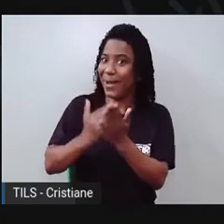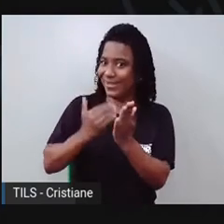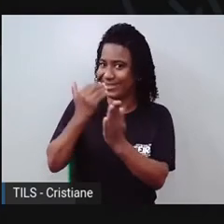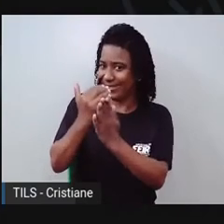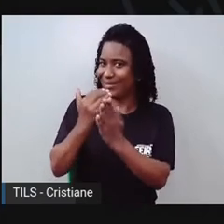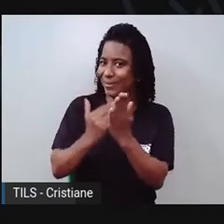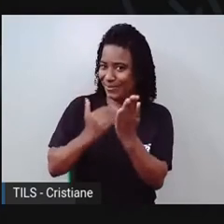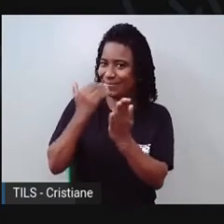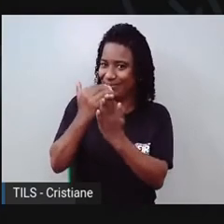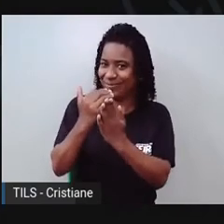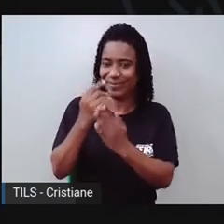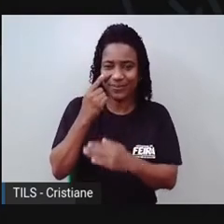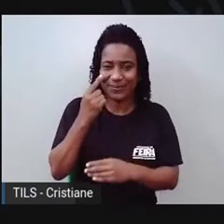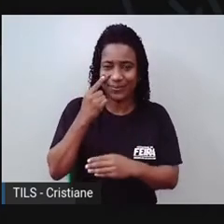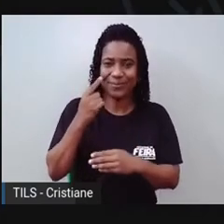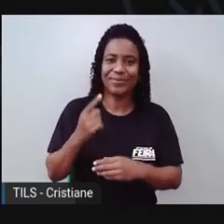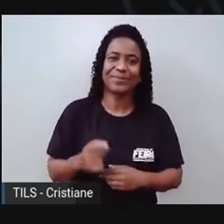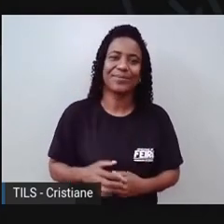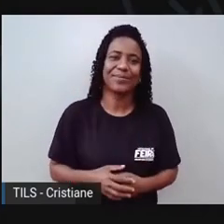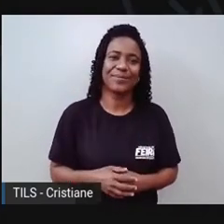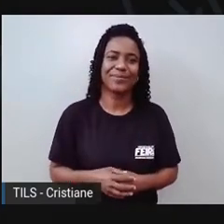pouquinho.